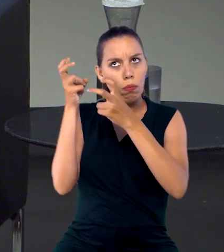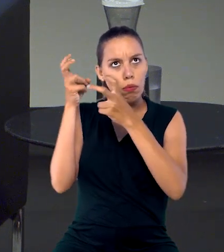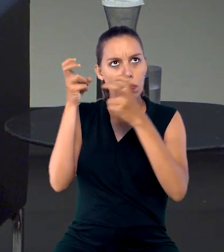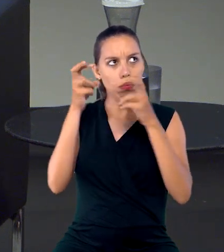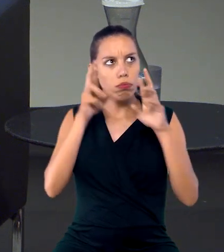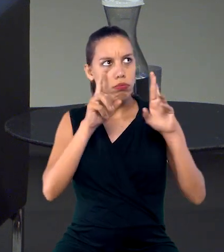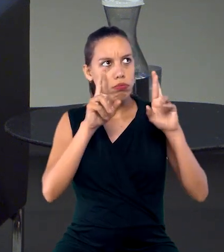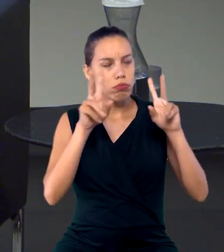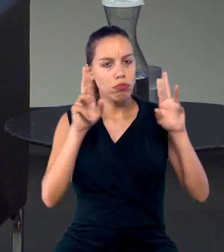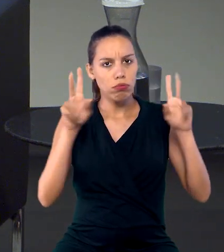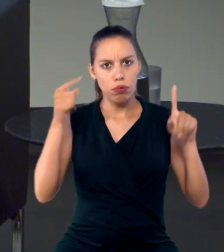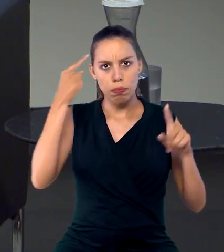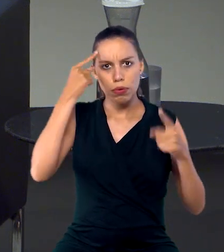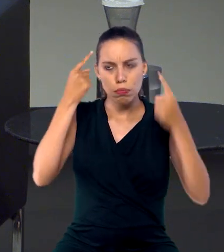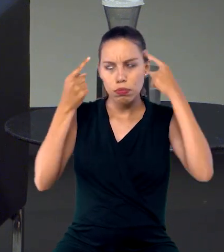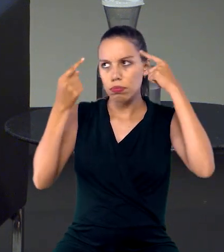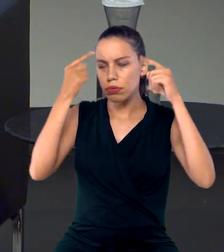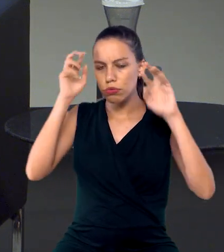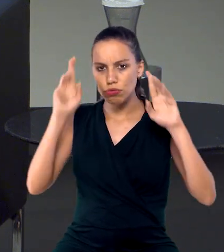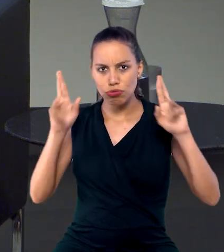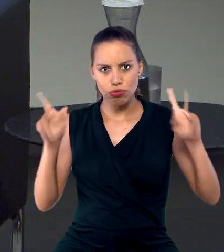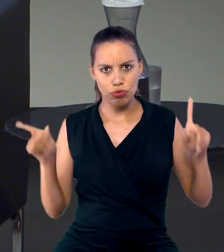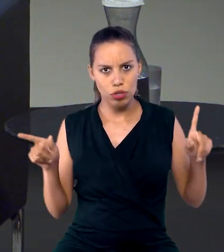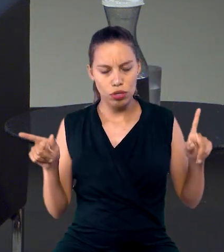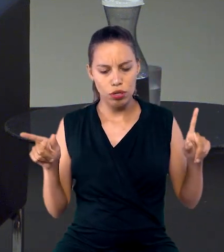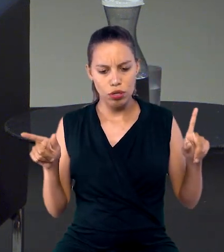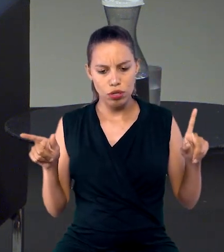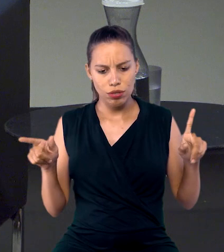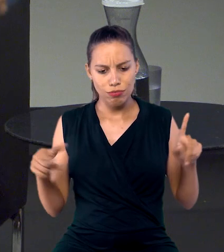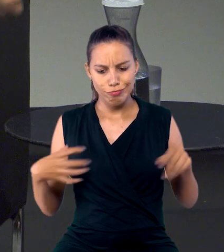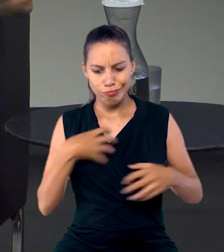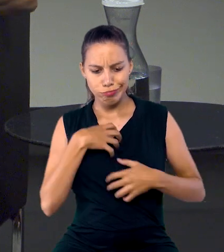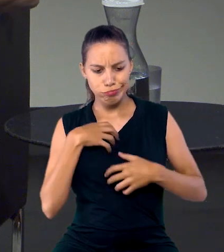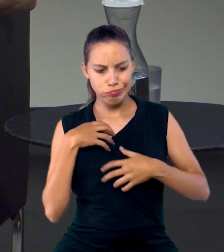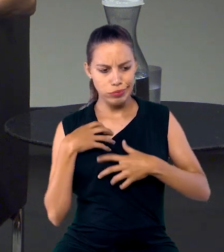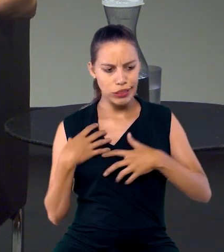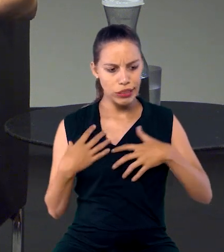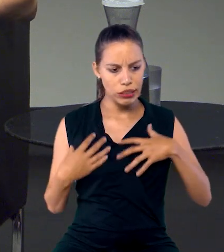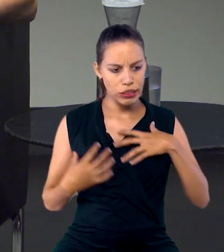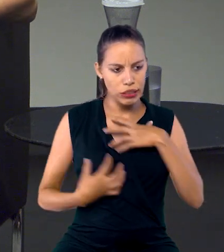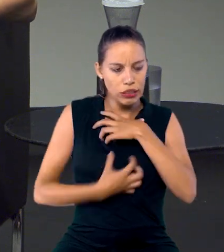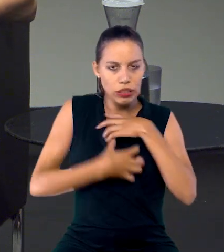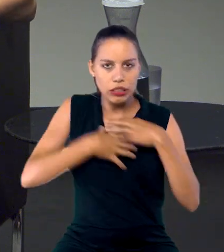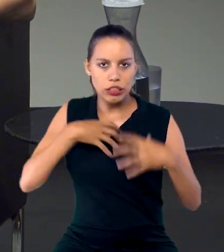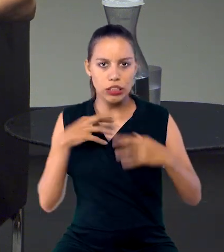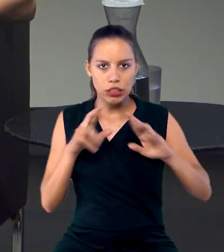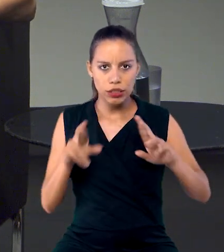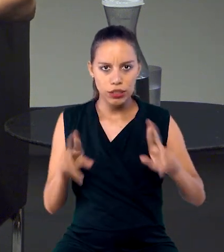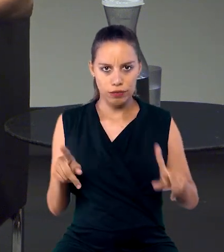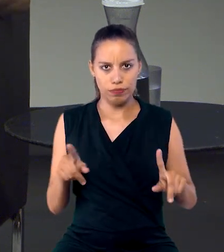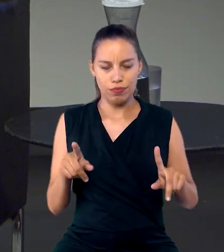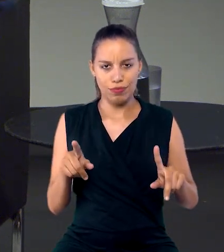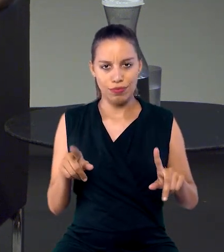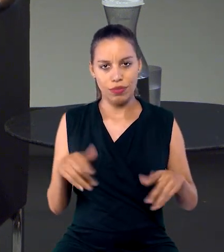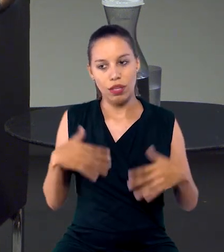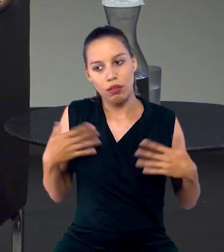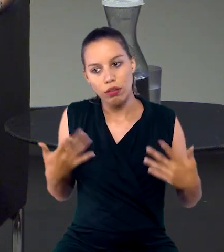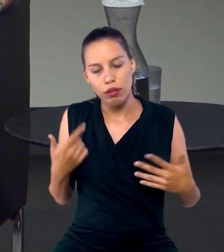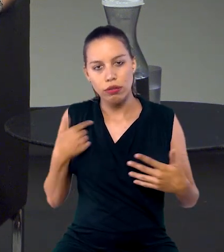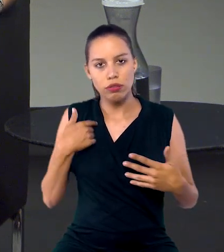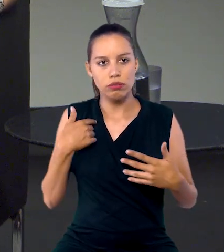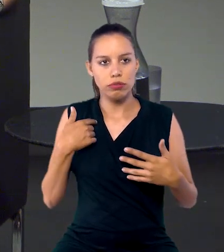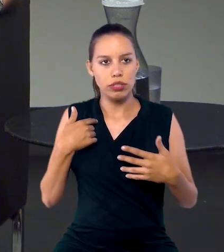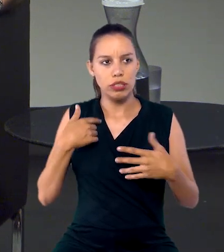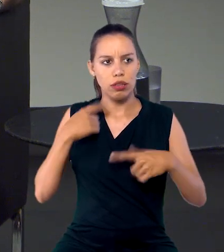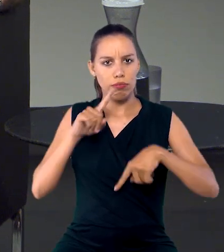com outros pensamentos, e tu volta com tudo isso atravessado pelo teu corpo. E aí, então, que eu vou